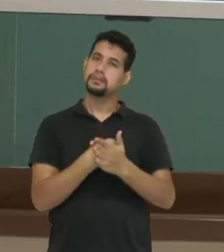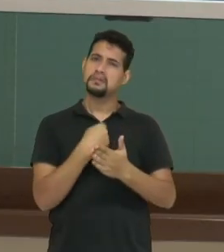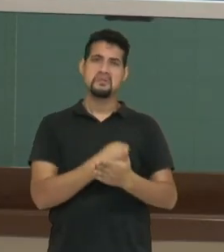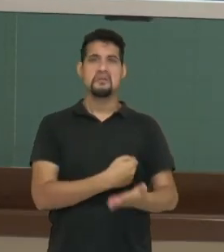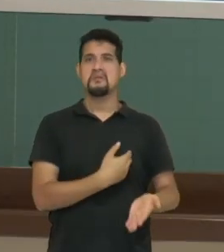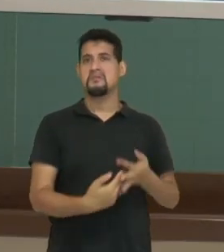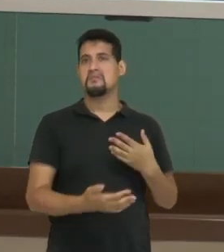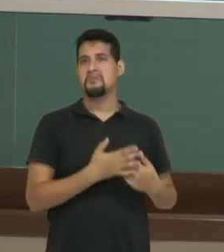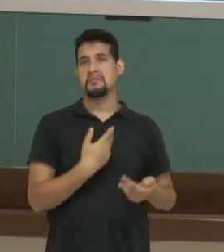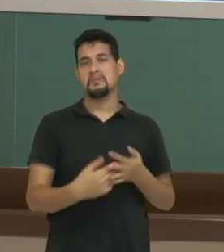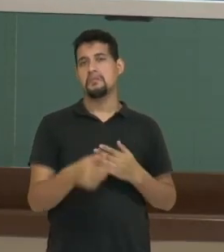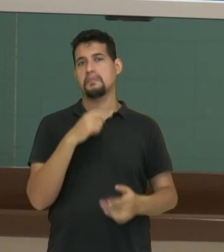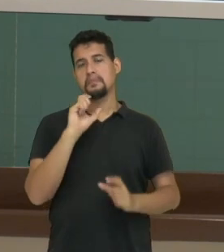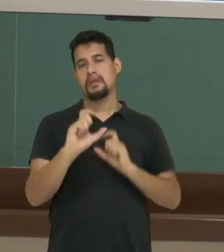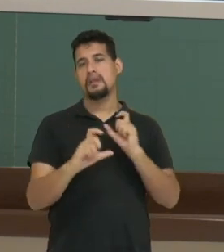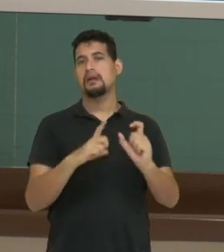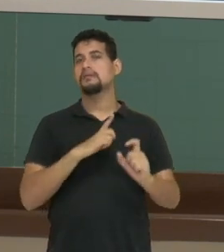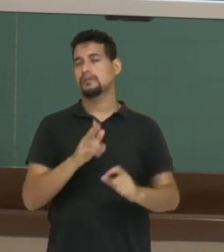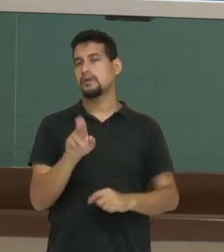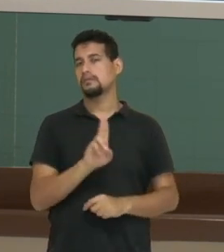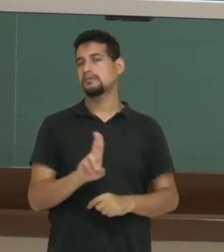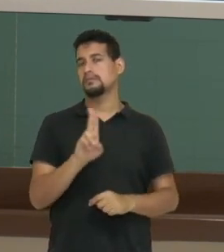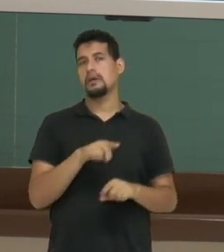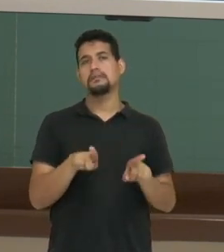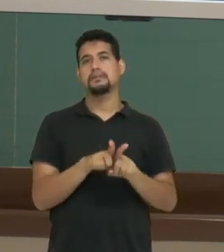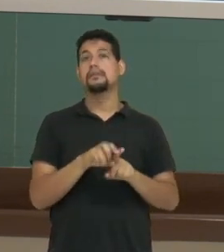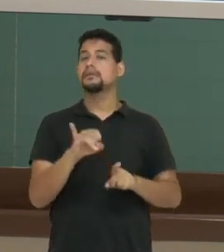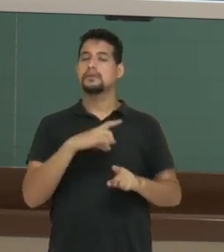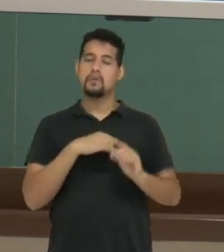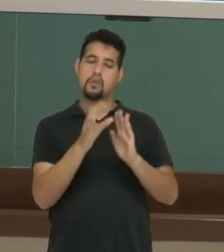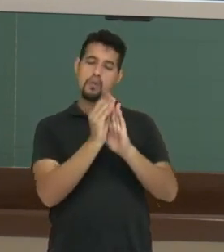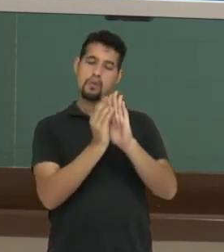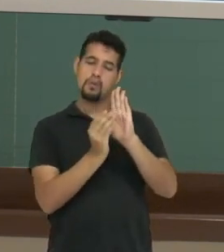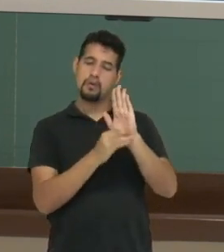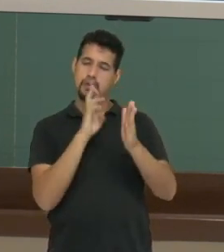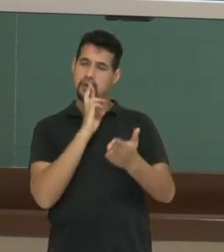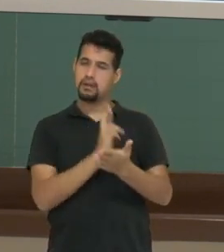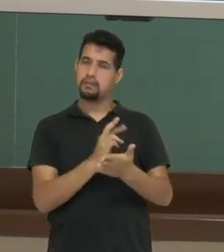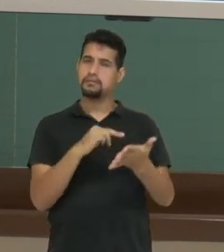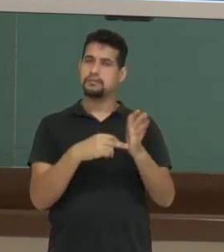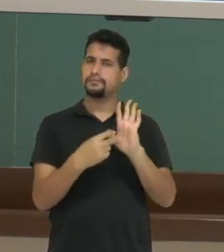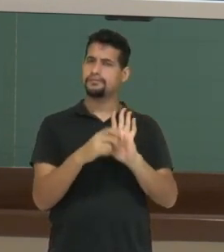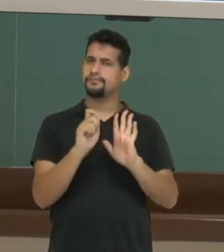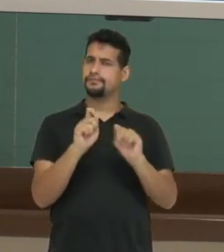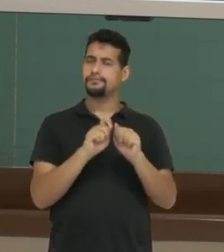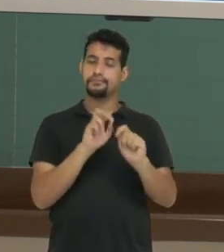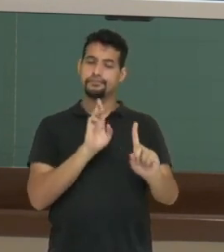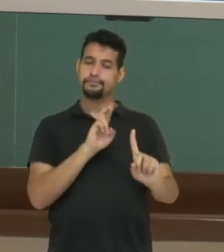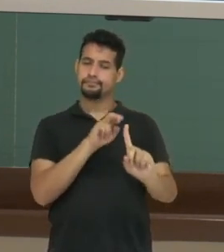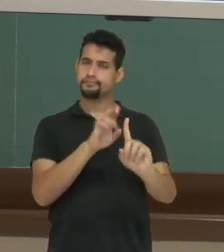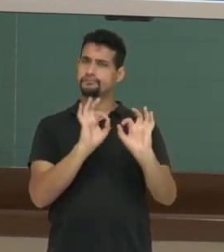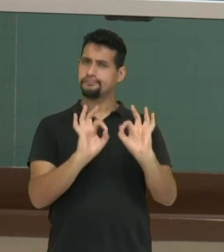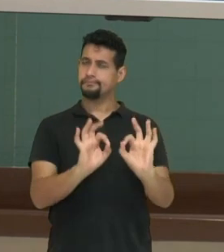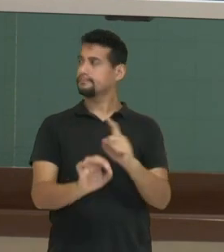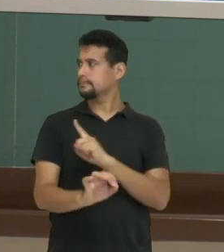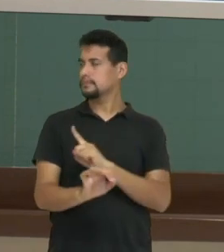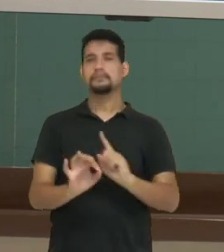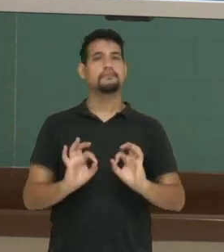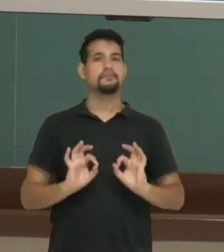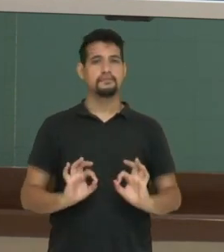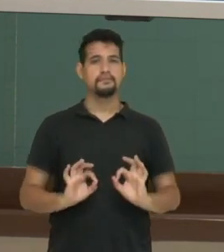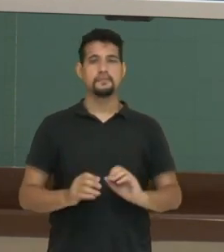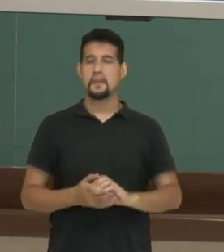Independente das palavras que você tenha usado, se o conteúdo da sua resposta se refere a isso, você